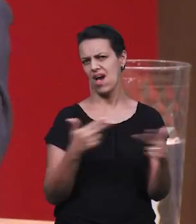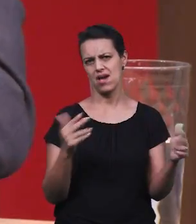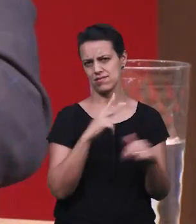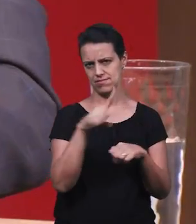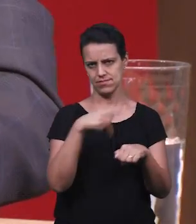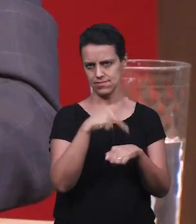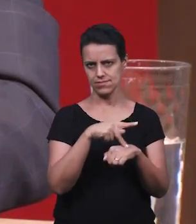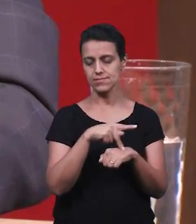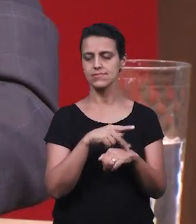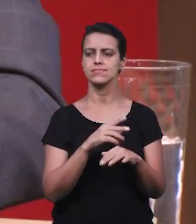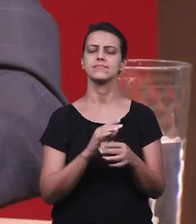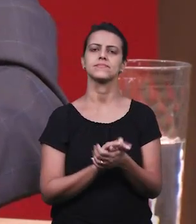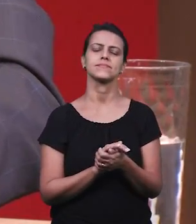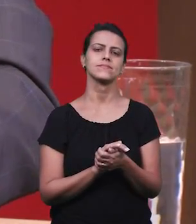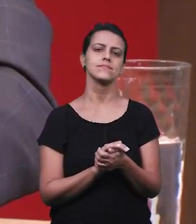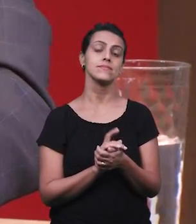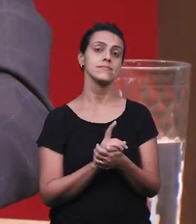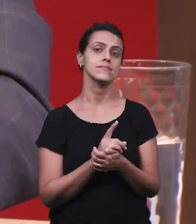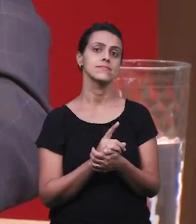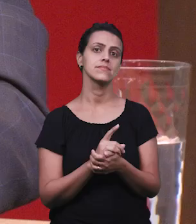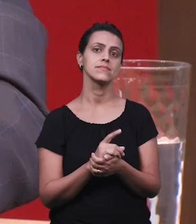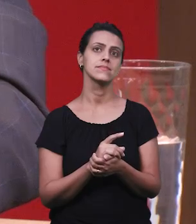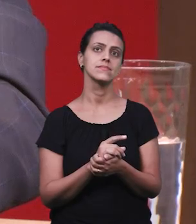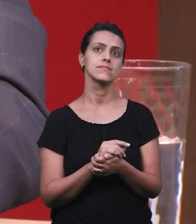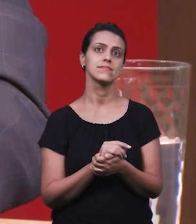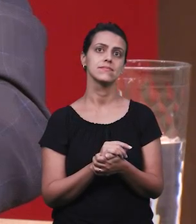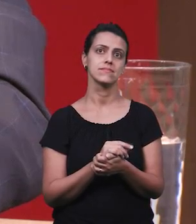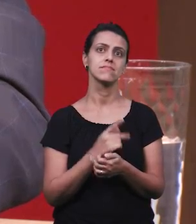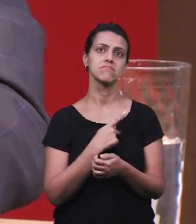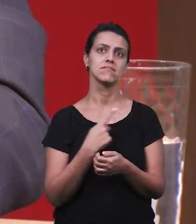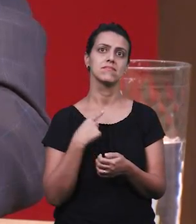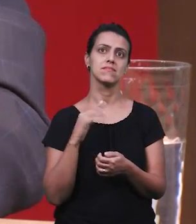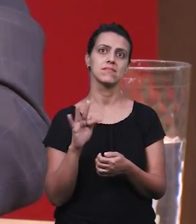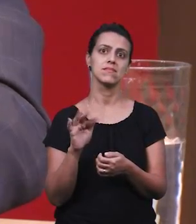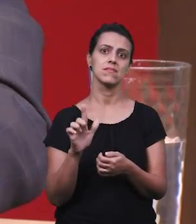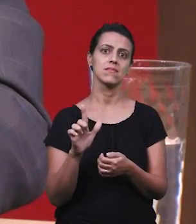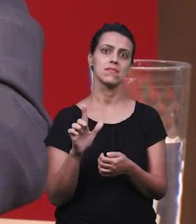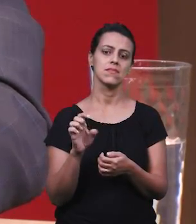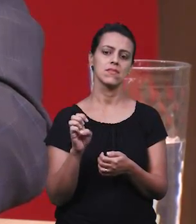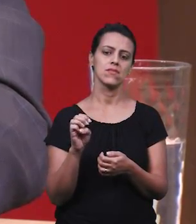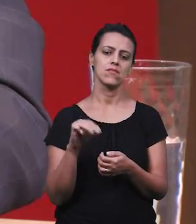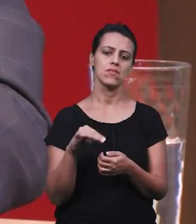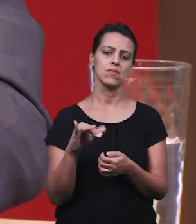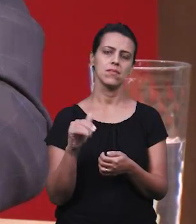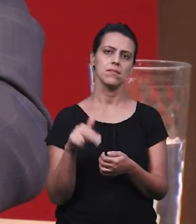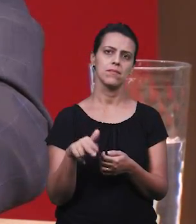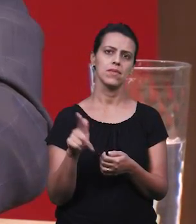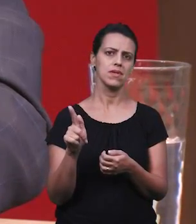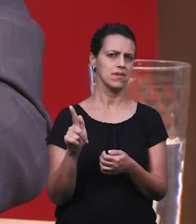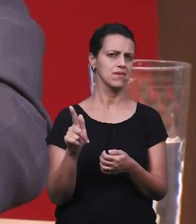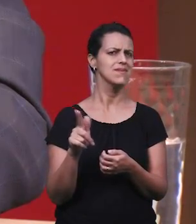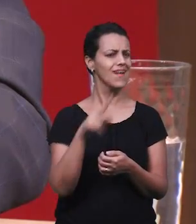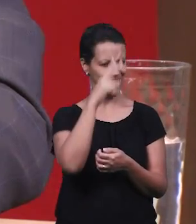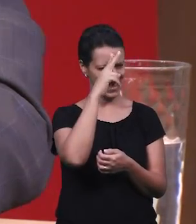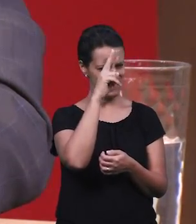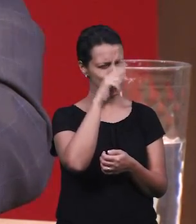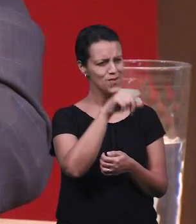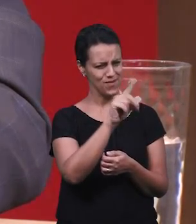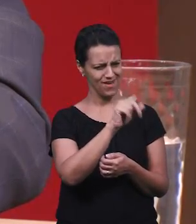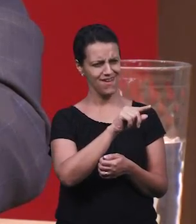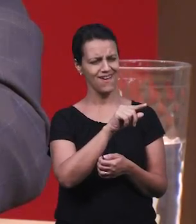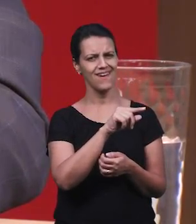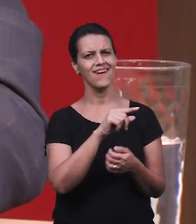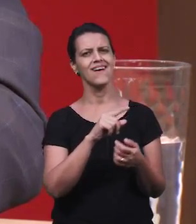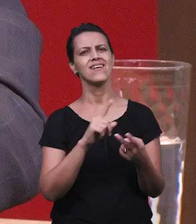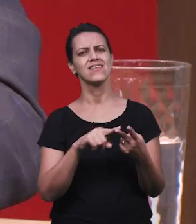tal. Quando nós demos o seminário... Pastor Fleming. Você lembrou dele, né? Fleming, tem e o Tom